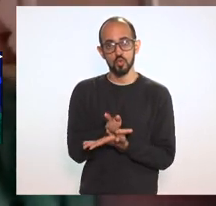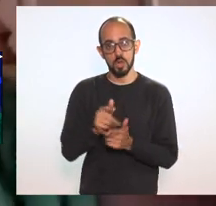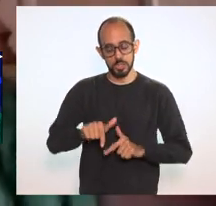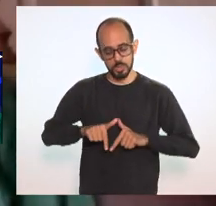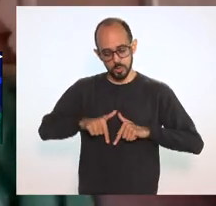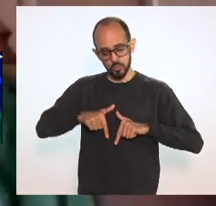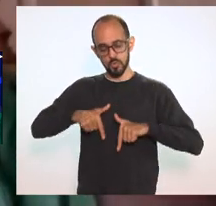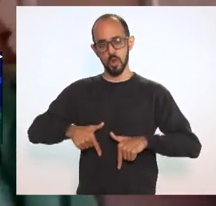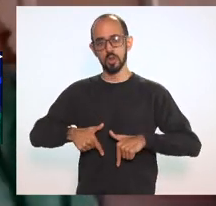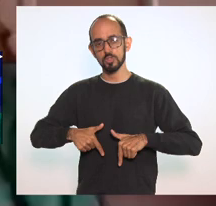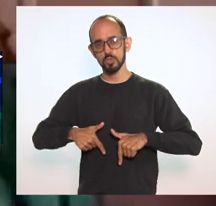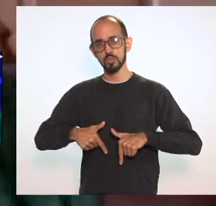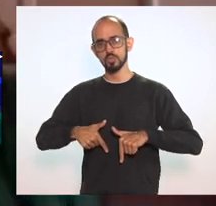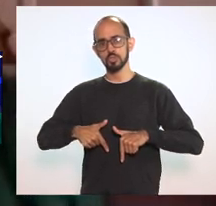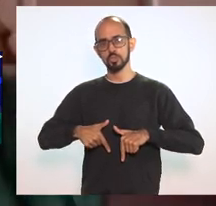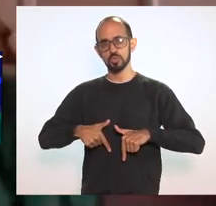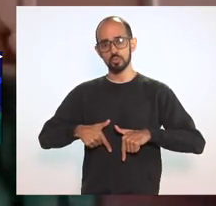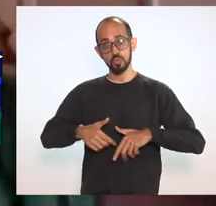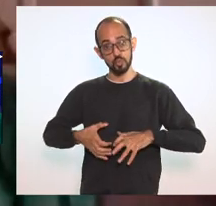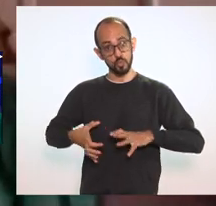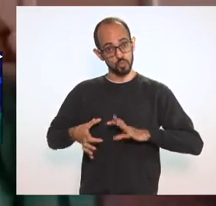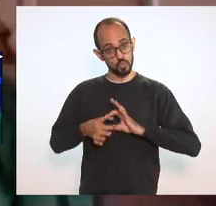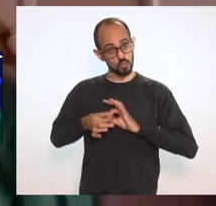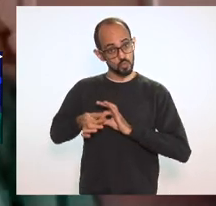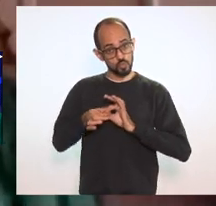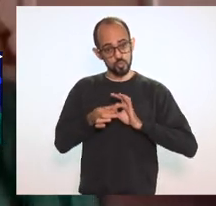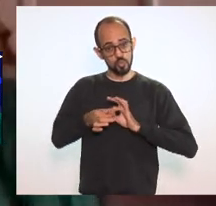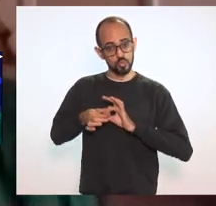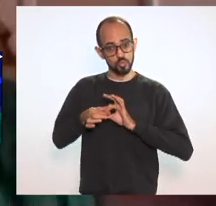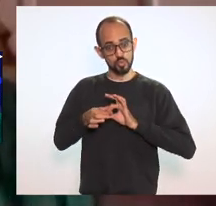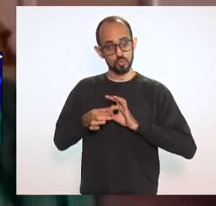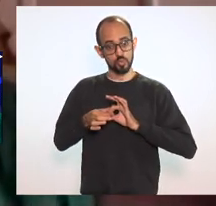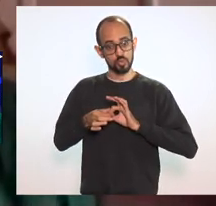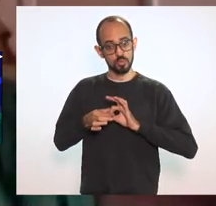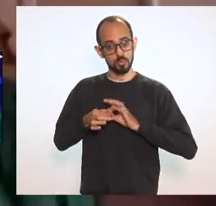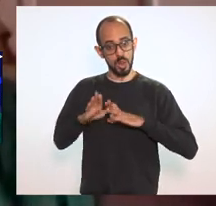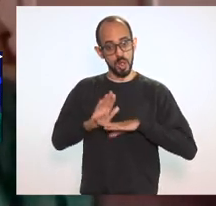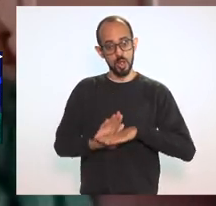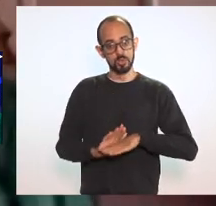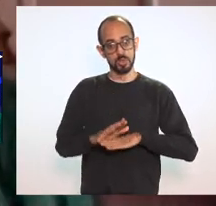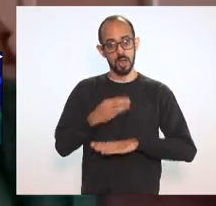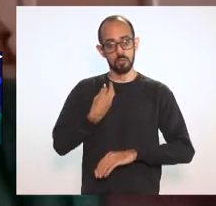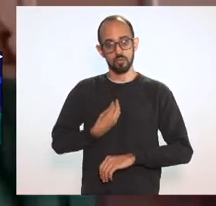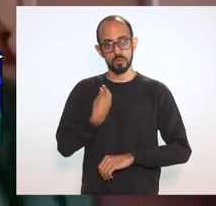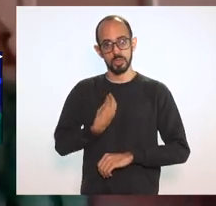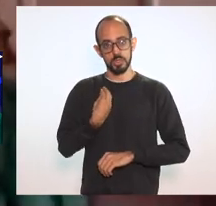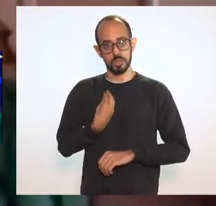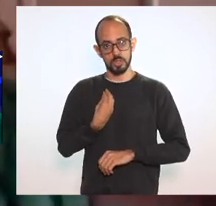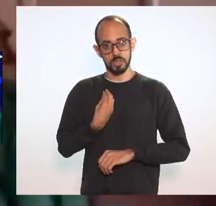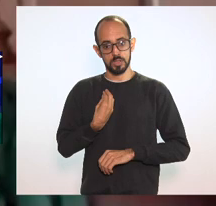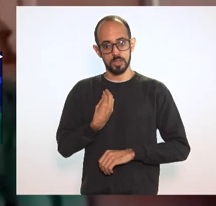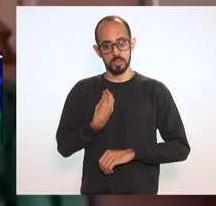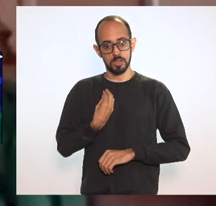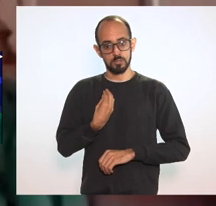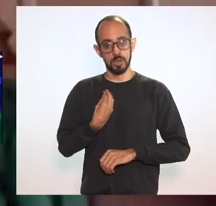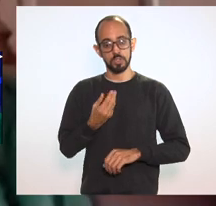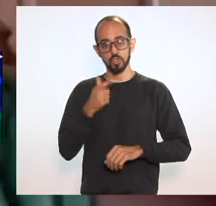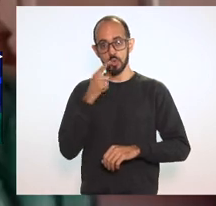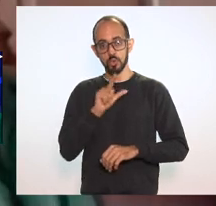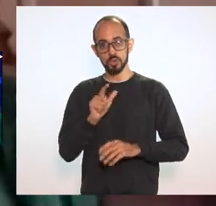esforços conjuntamente pela vida garantindo O isolamento